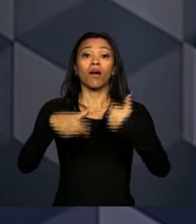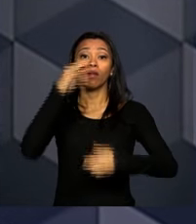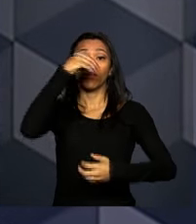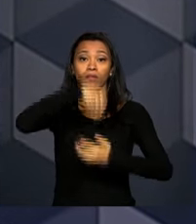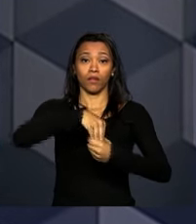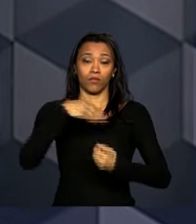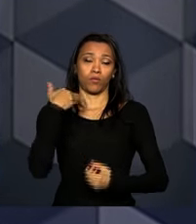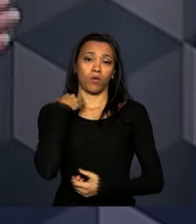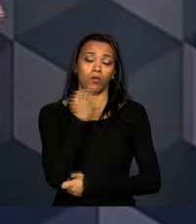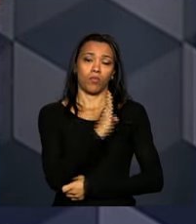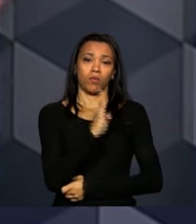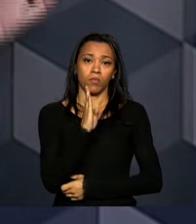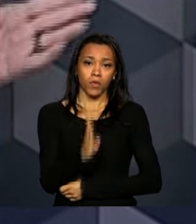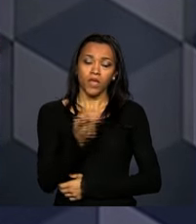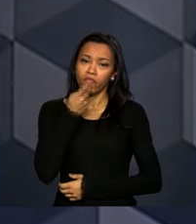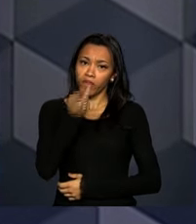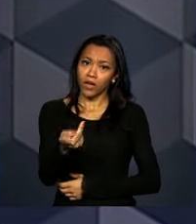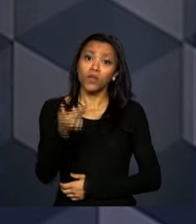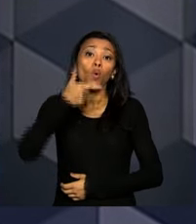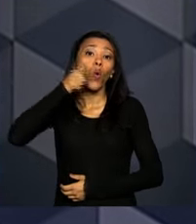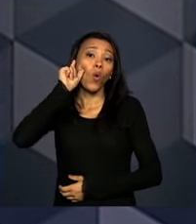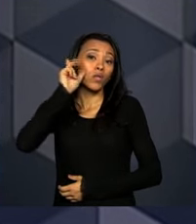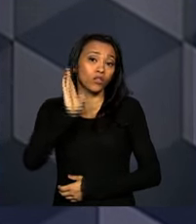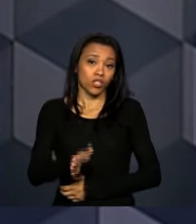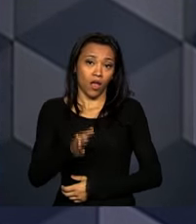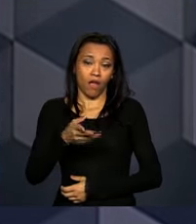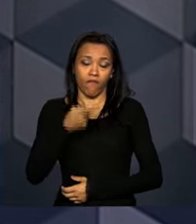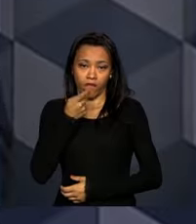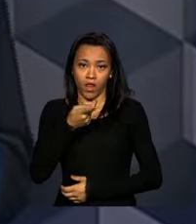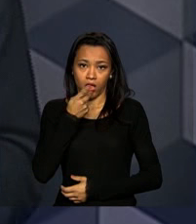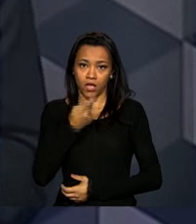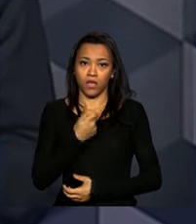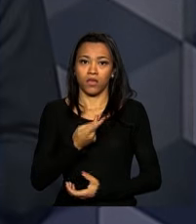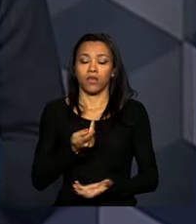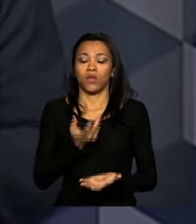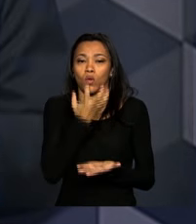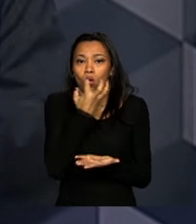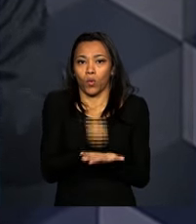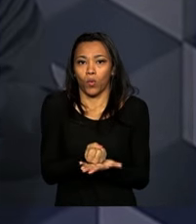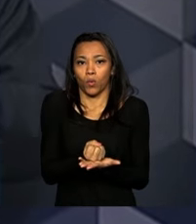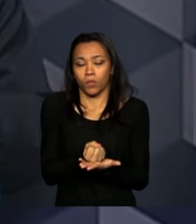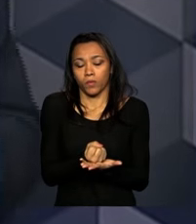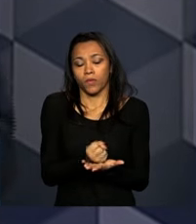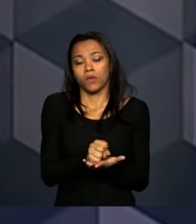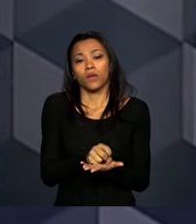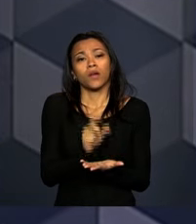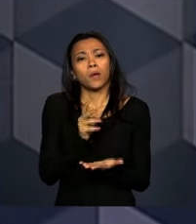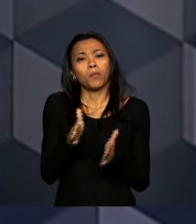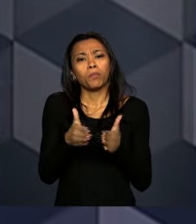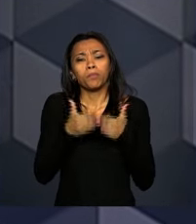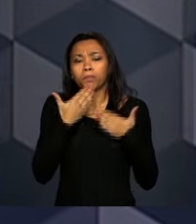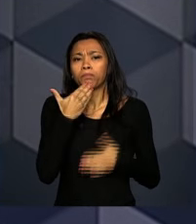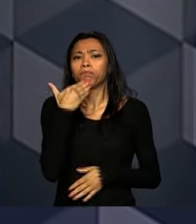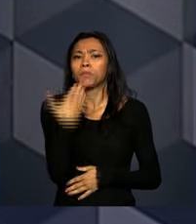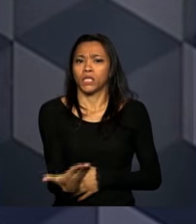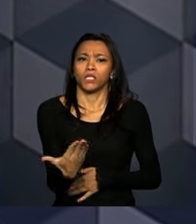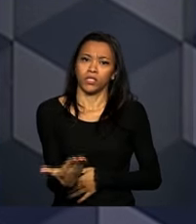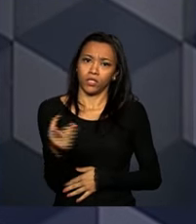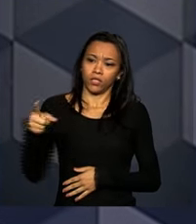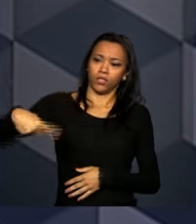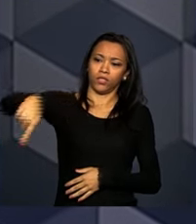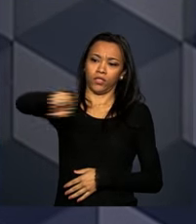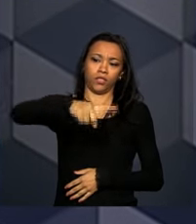Brasil e reiterando o que eu disse ontem numa gravação, eu quero pedir que as funcionárias